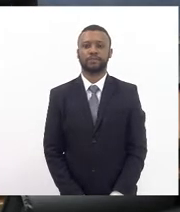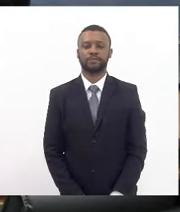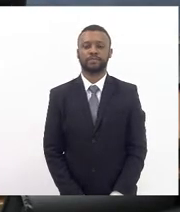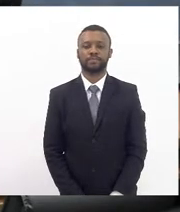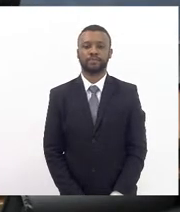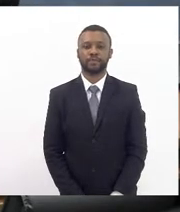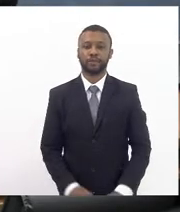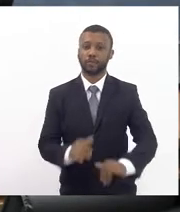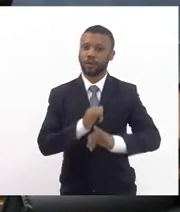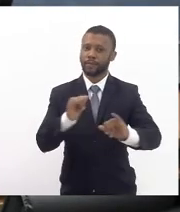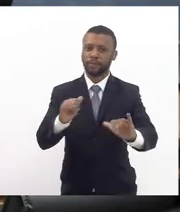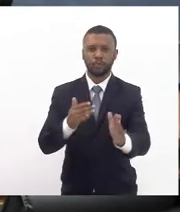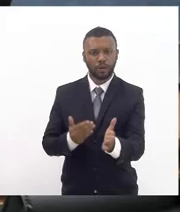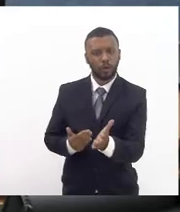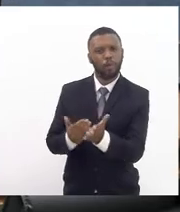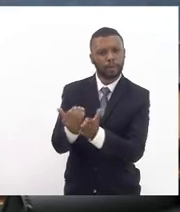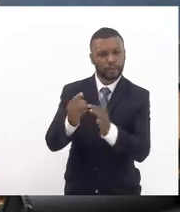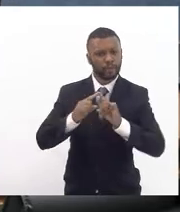Está reaberta a sessão.